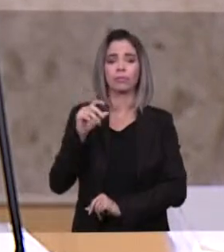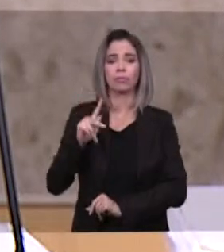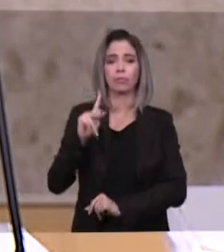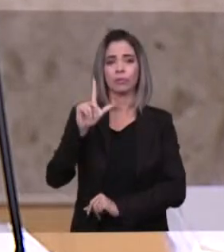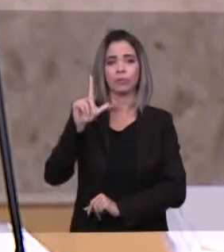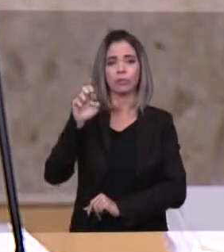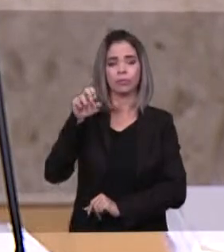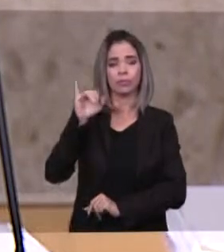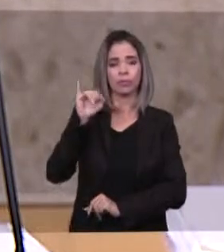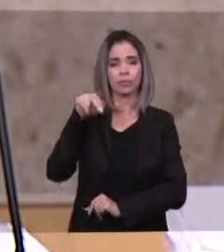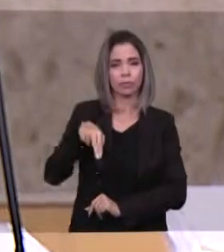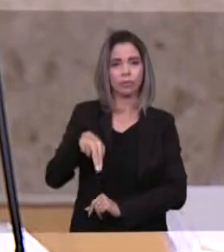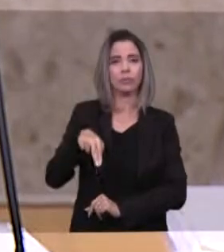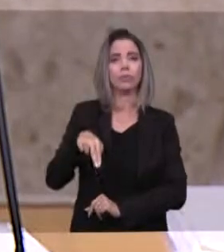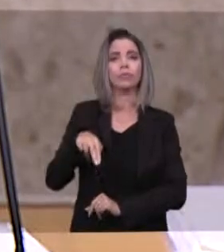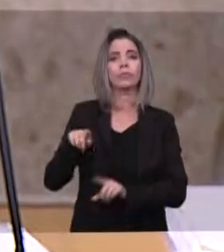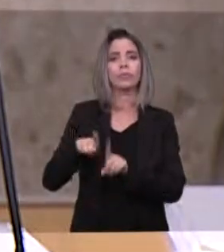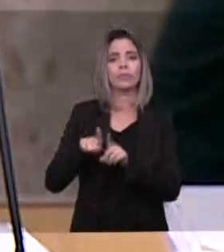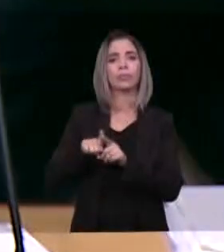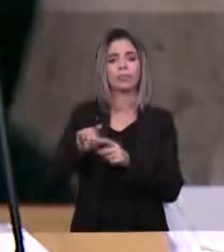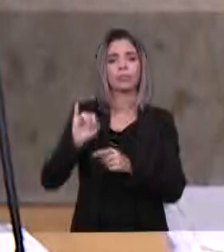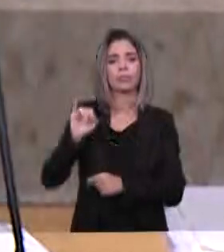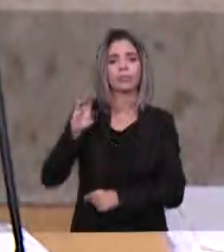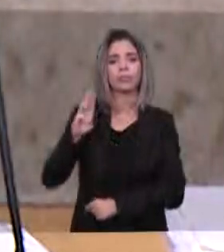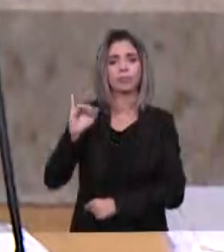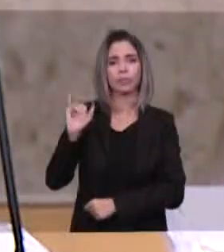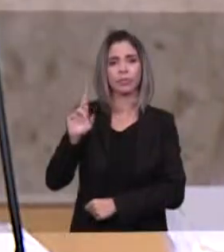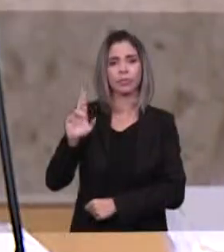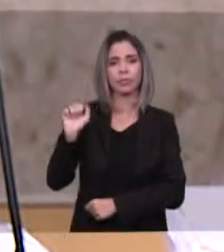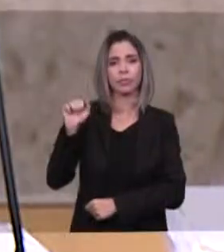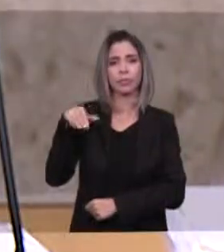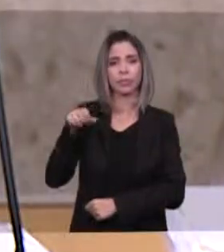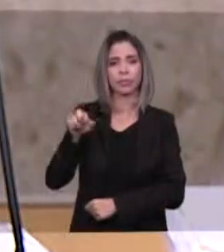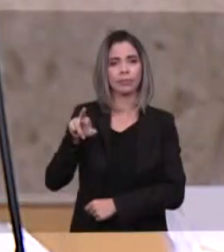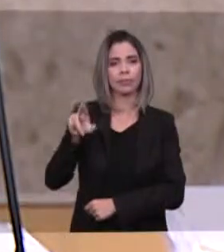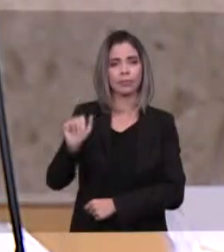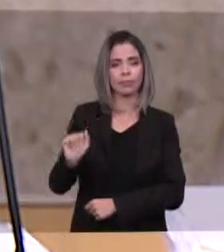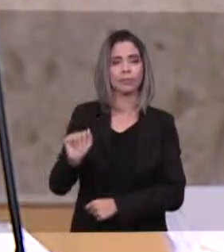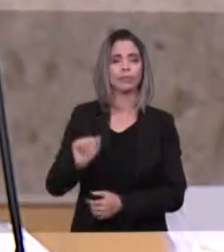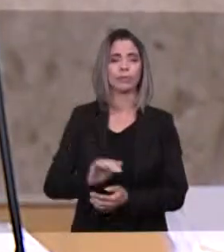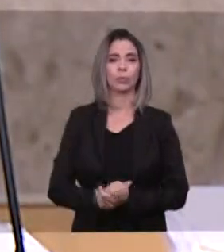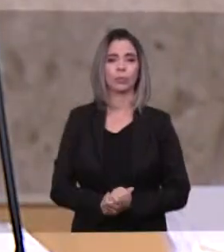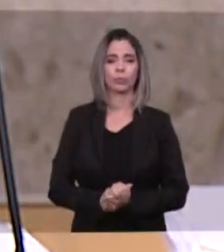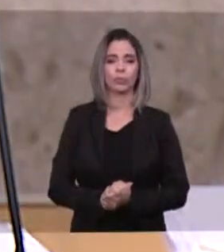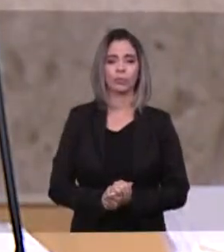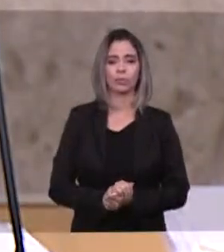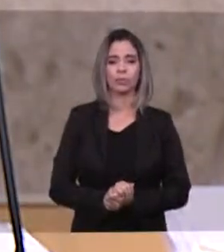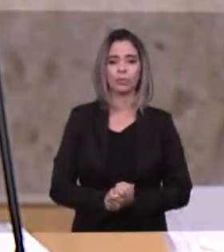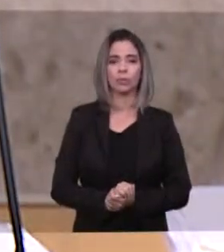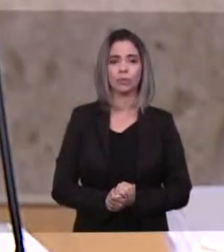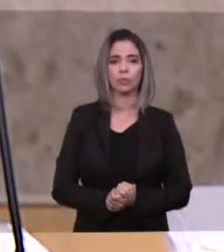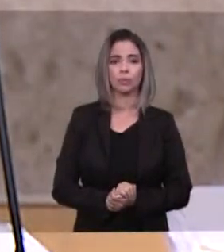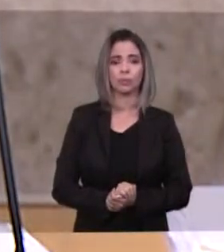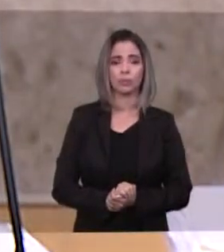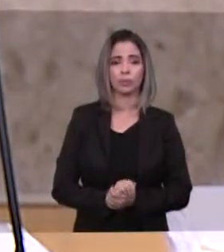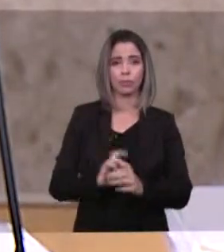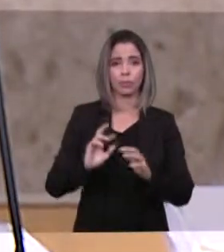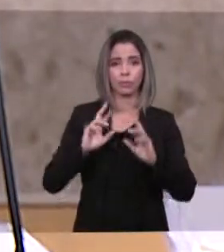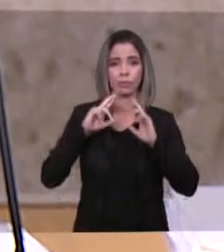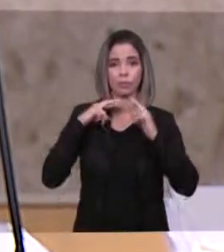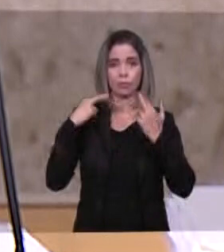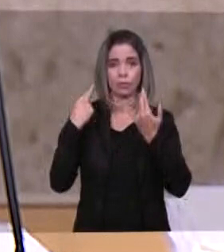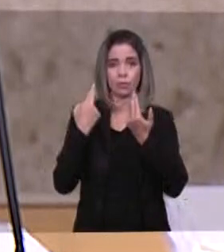terra indígena Ibiramala. Ministra Rosa Weber, presidente do STF, lendo alguns papéis. Na sessão